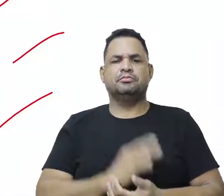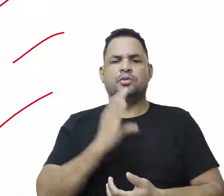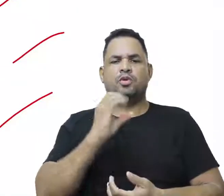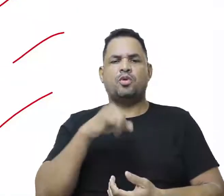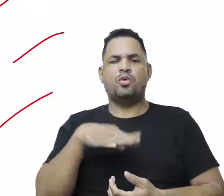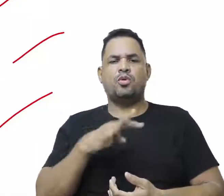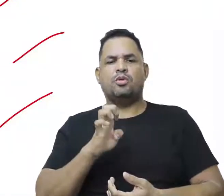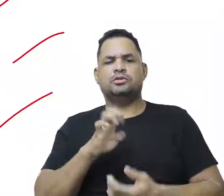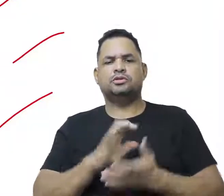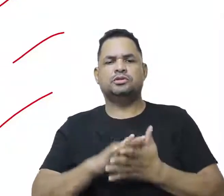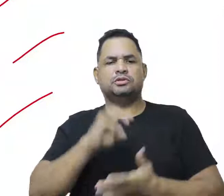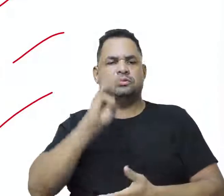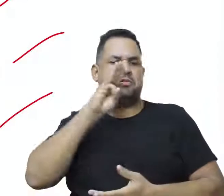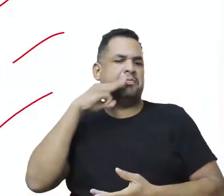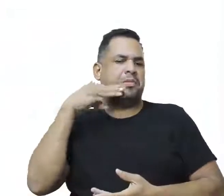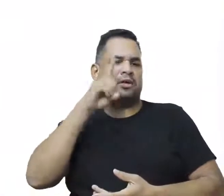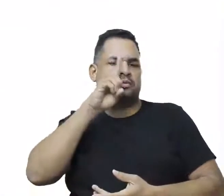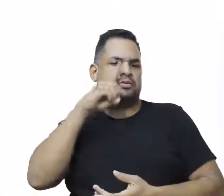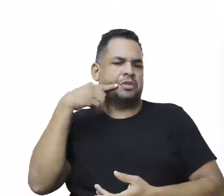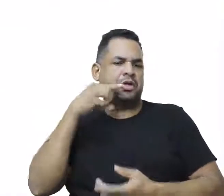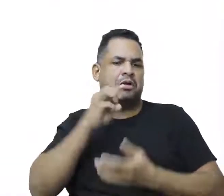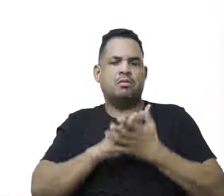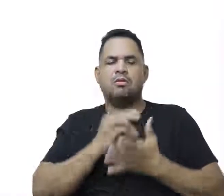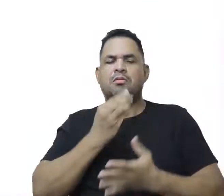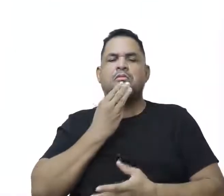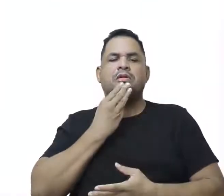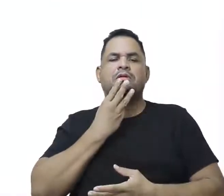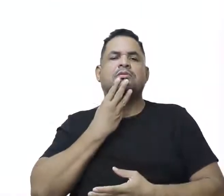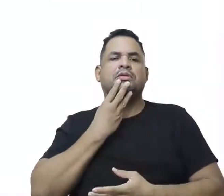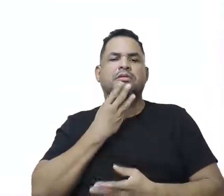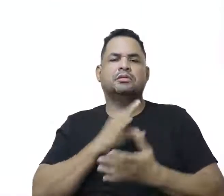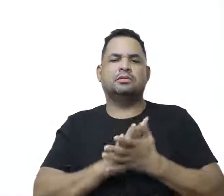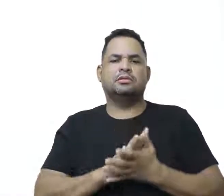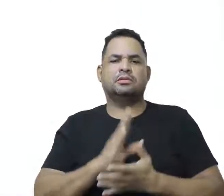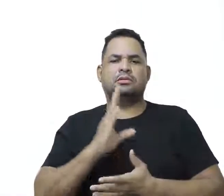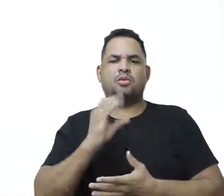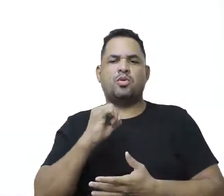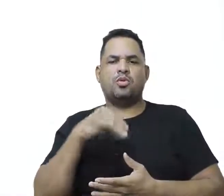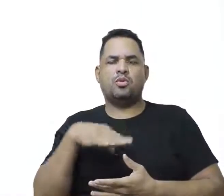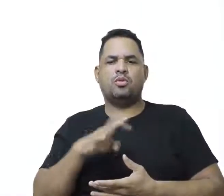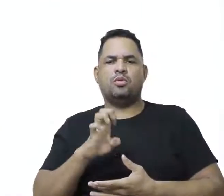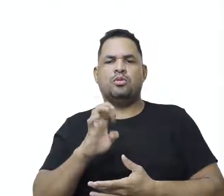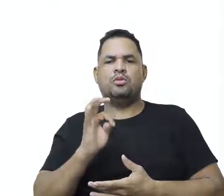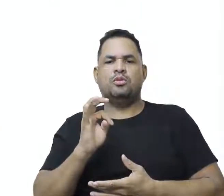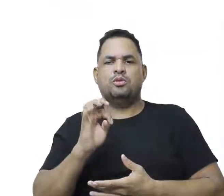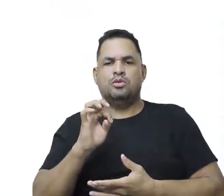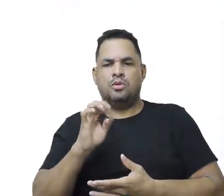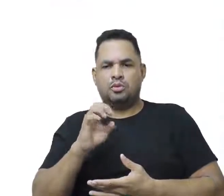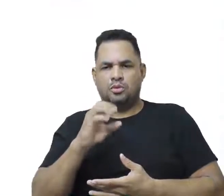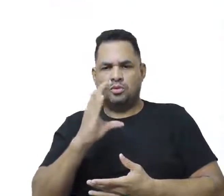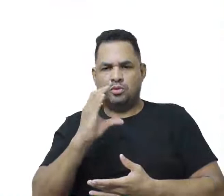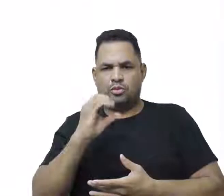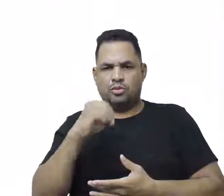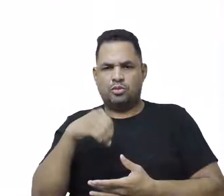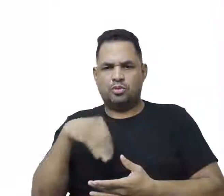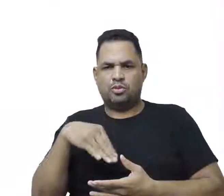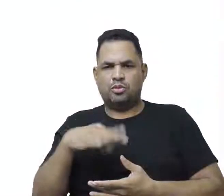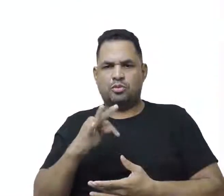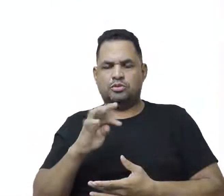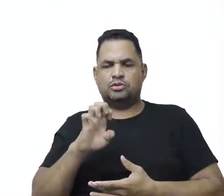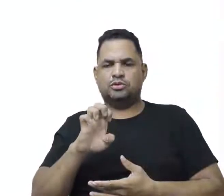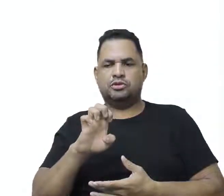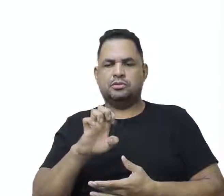conte o Karl Marx o do a carne e o ver o conte né agora vamos falar Augusto Comte o